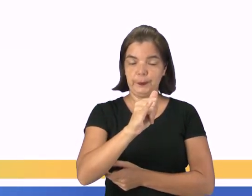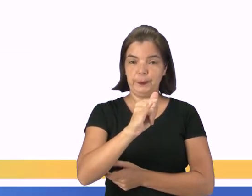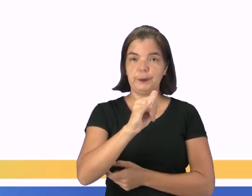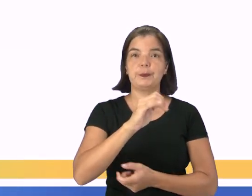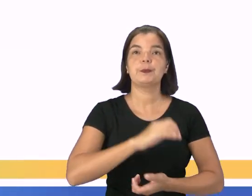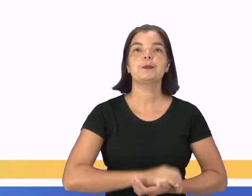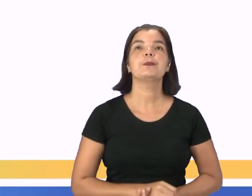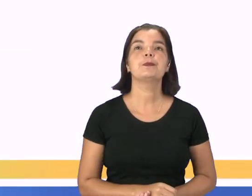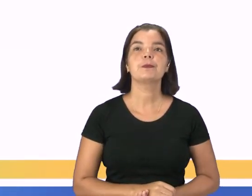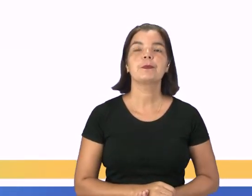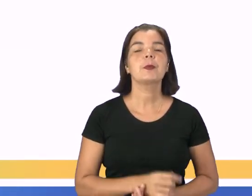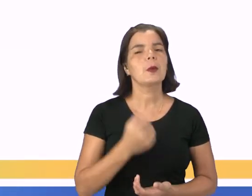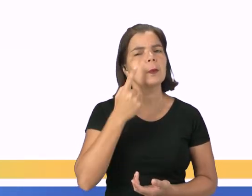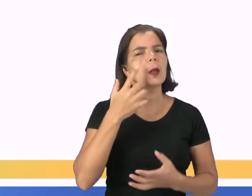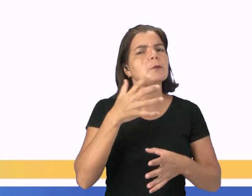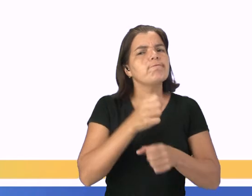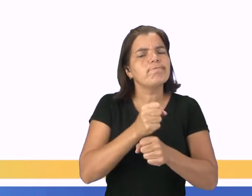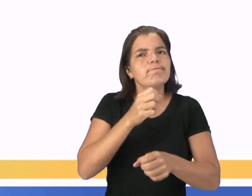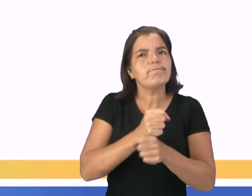nós temos o número